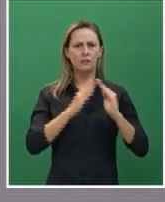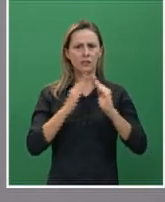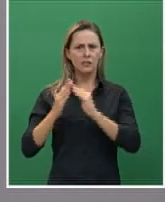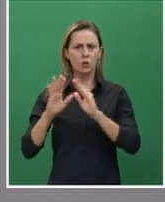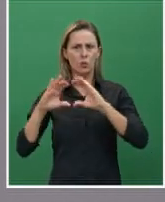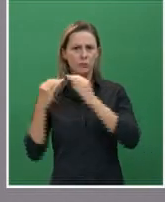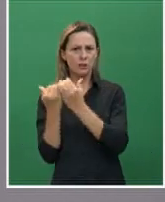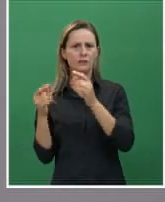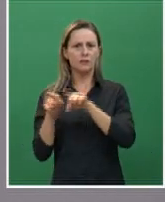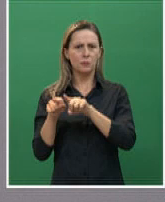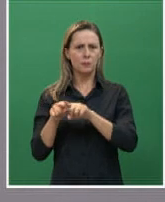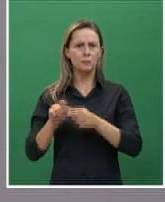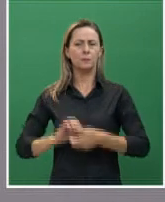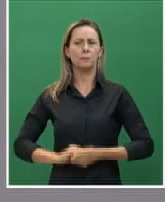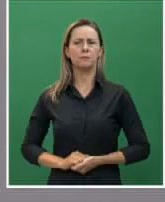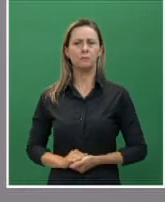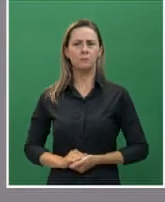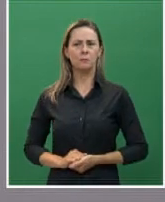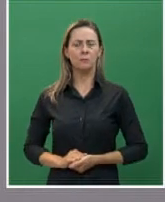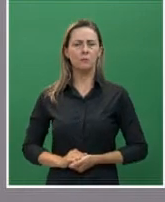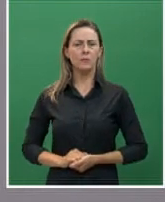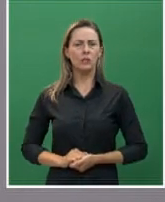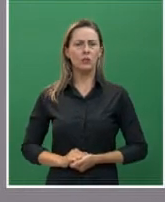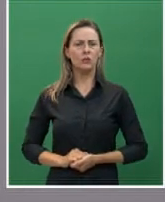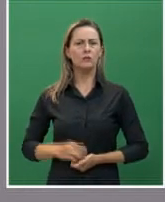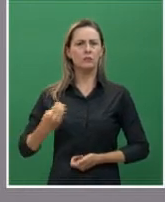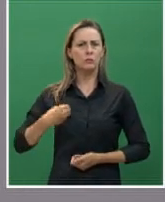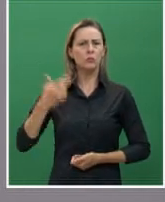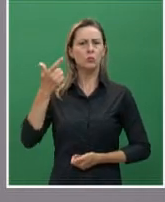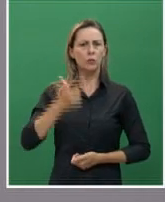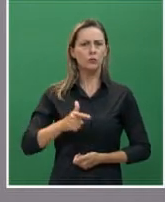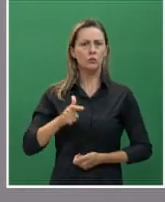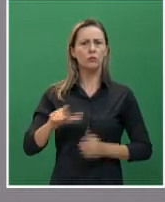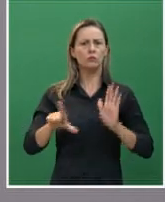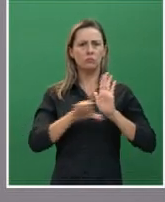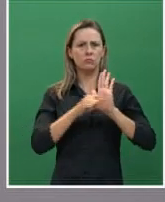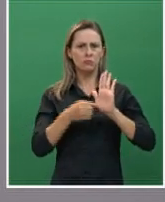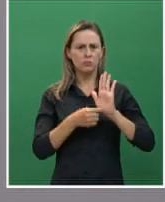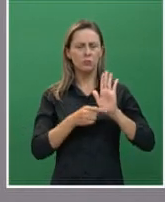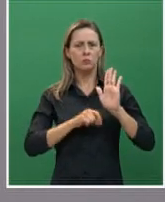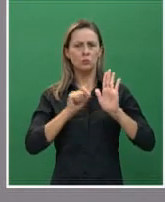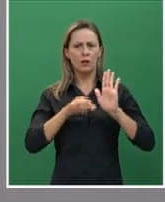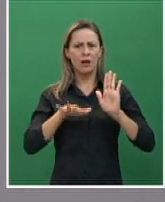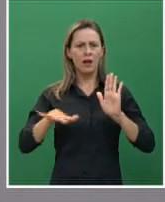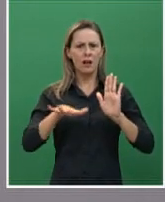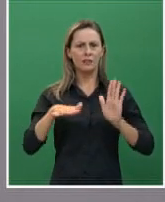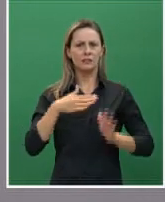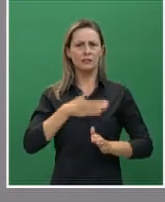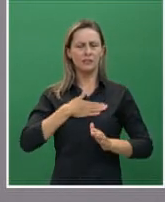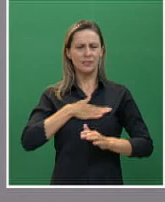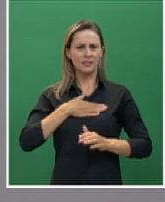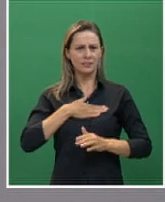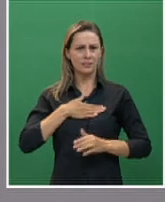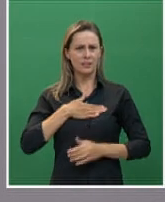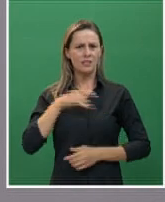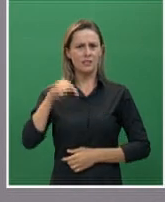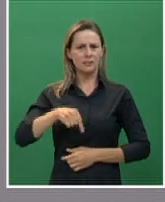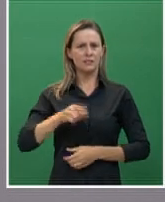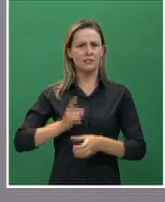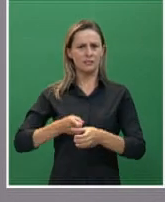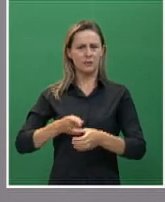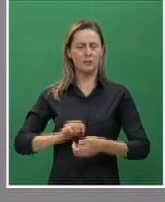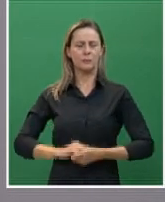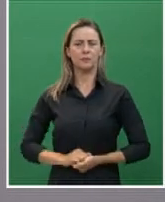vizinhos com quem com quem você convive novamente além nós temos hoje várias áreas de lazer aqui da cidade em expansão de